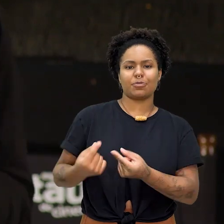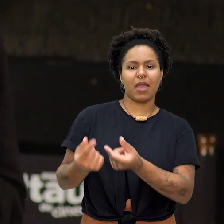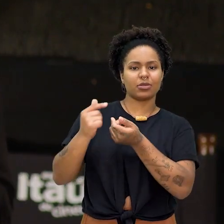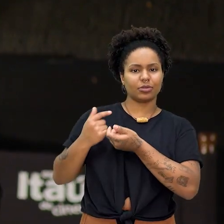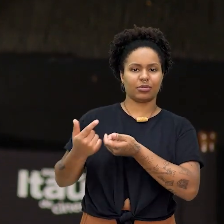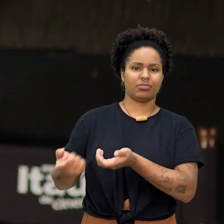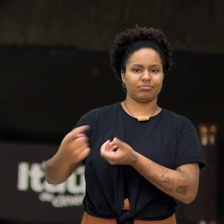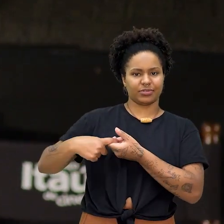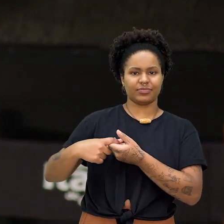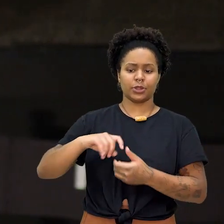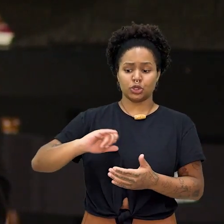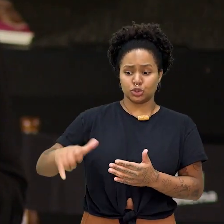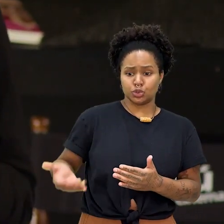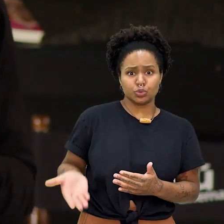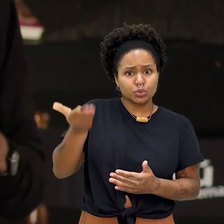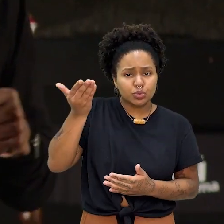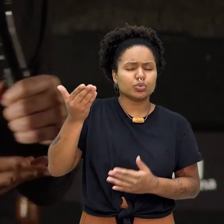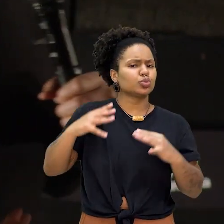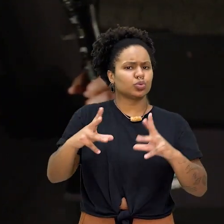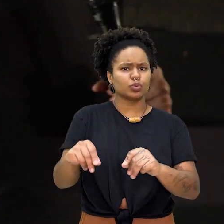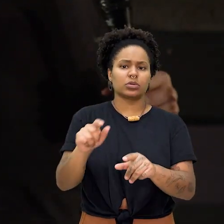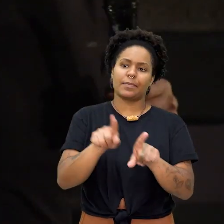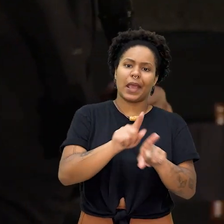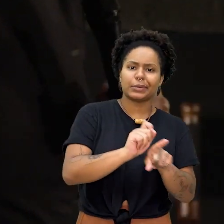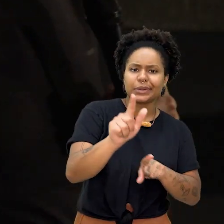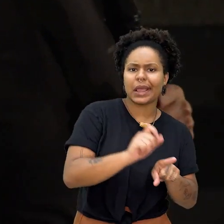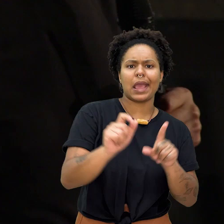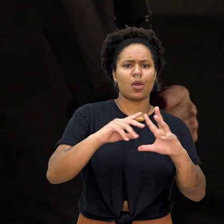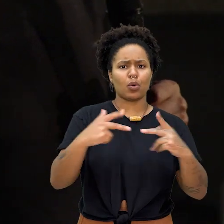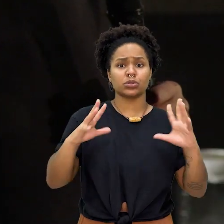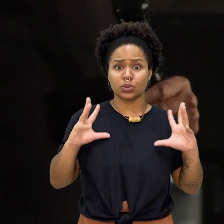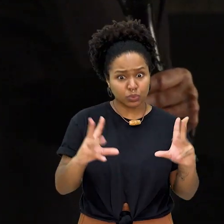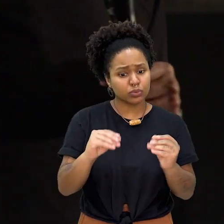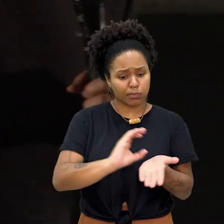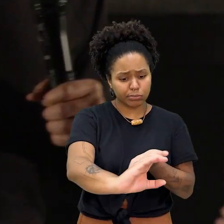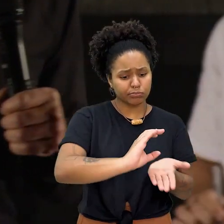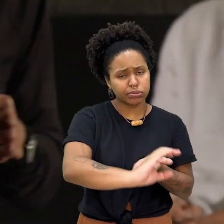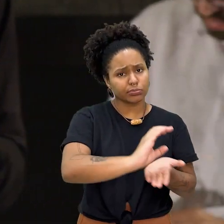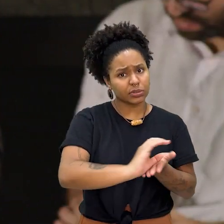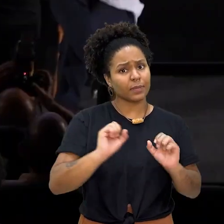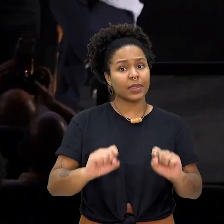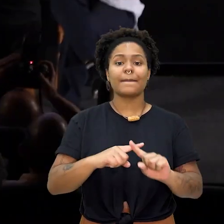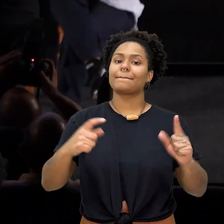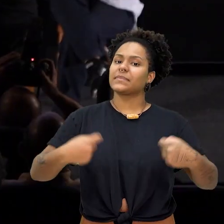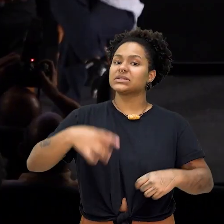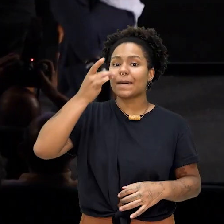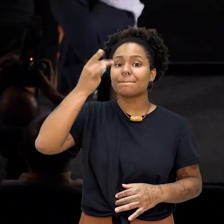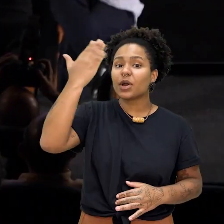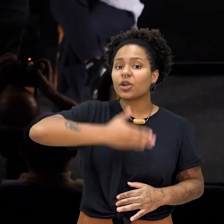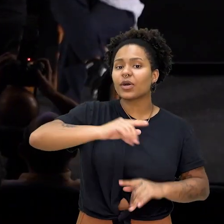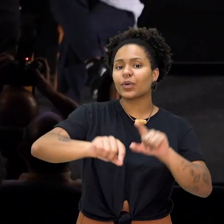do capital, lucros, juros, aluguéis. Por acaso, para isso, precisa necessariamente comprovar que